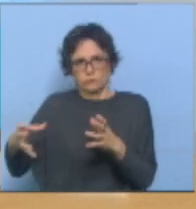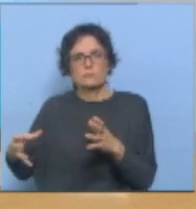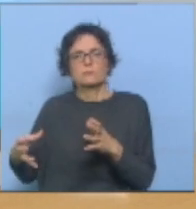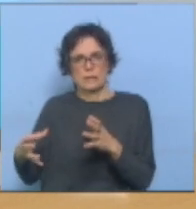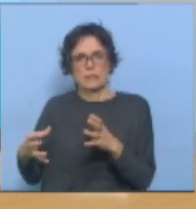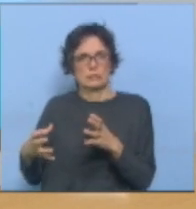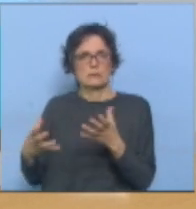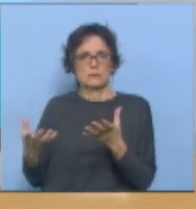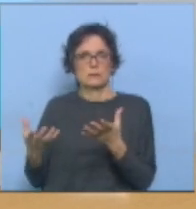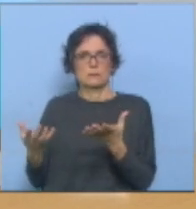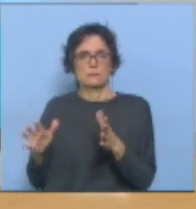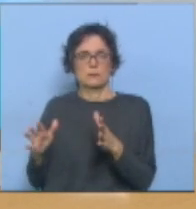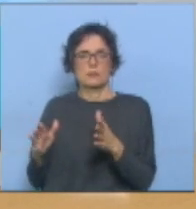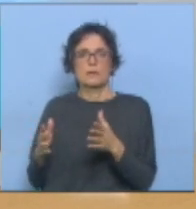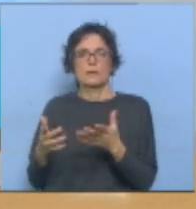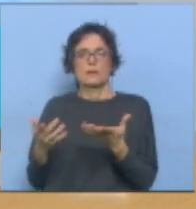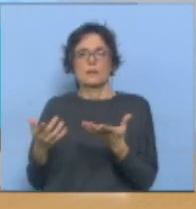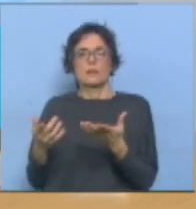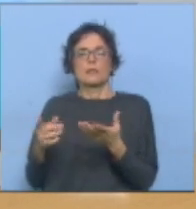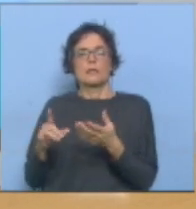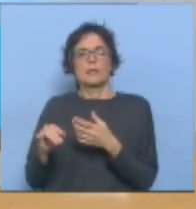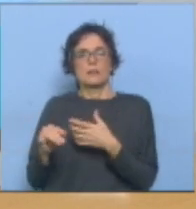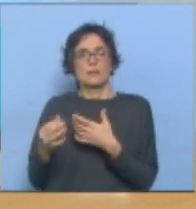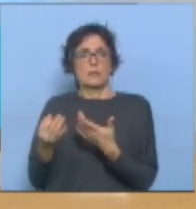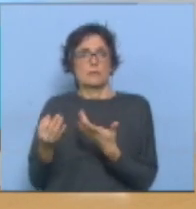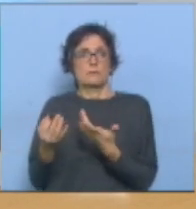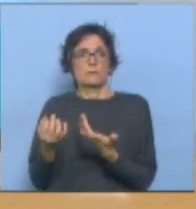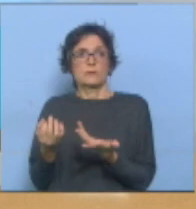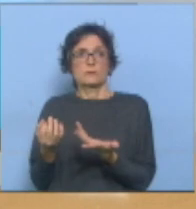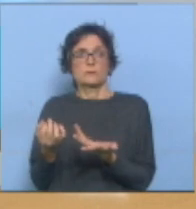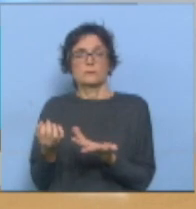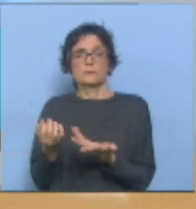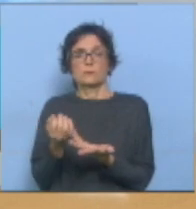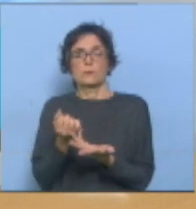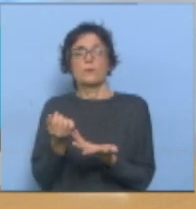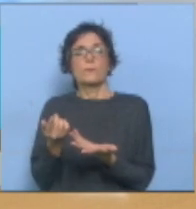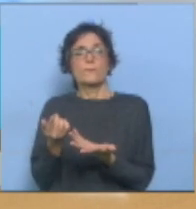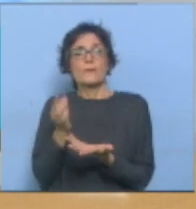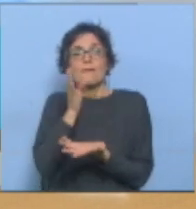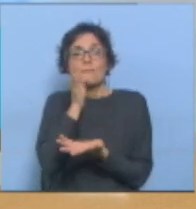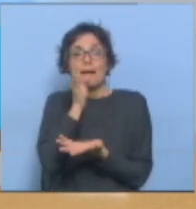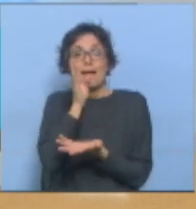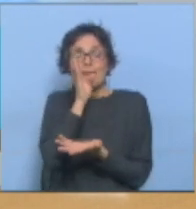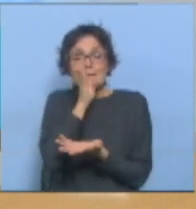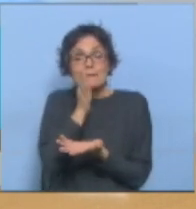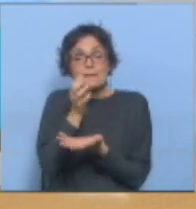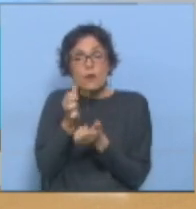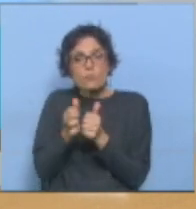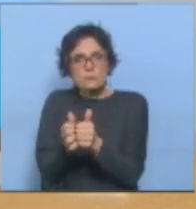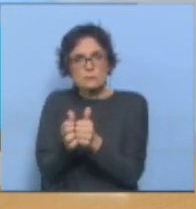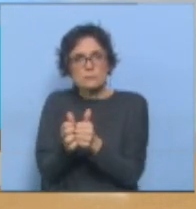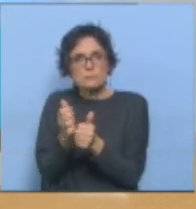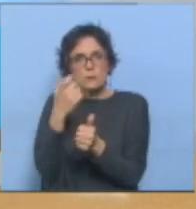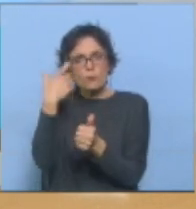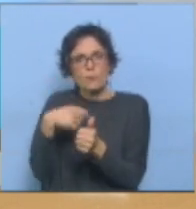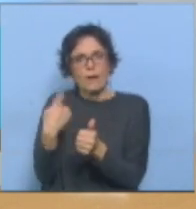De extremos, dos Irmãos de São João de Deus, portanto, casa de saúde real, e volto a repetir, os doentes com acompanhamento humano